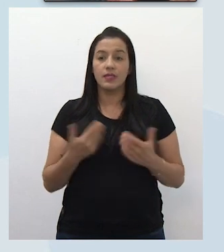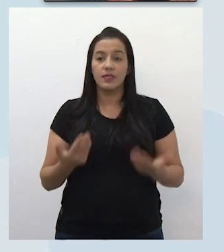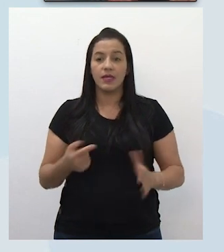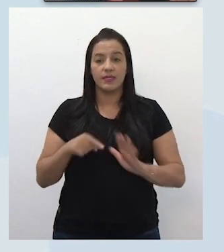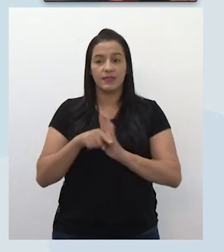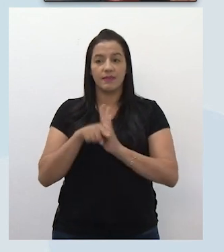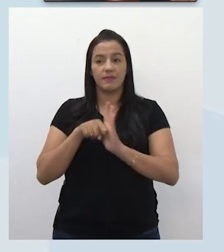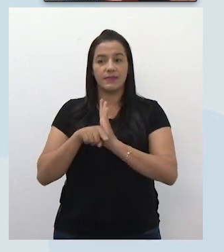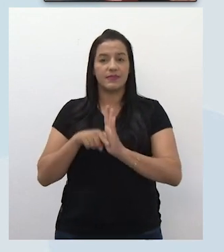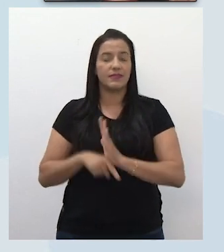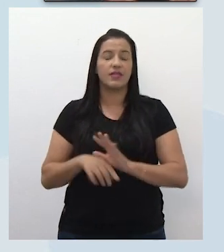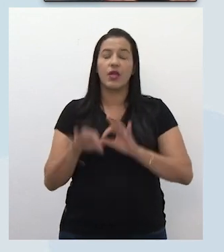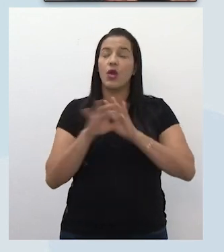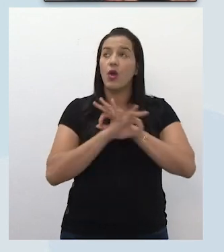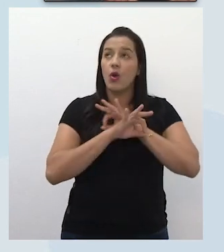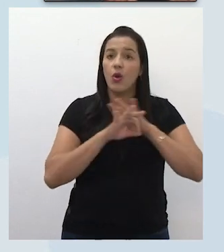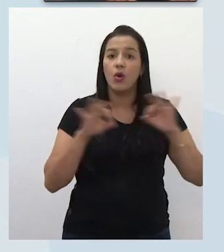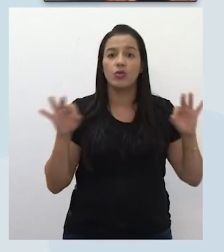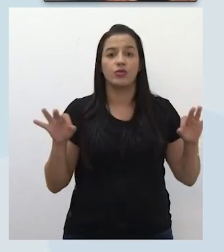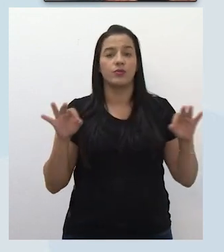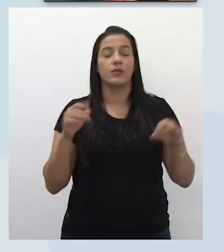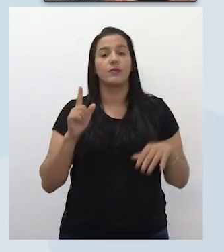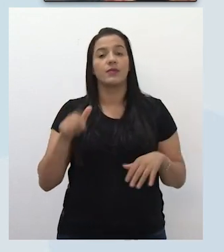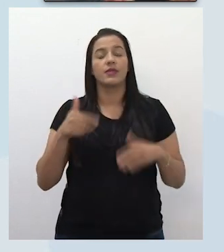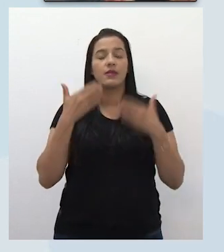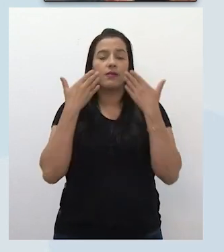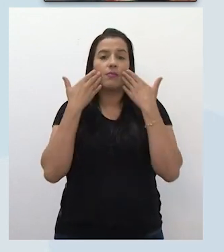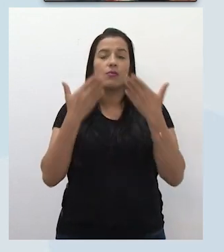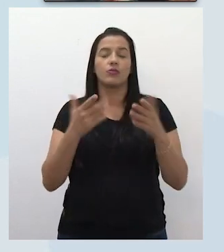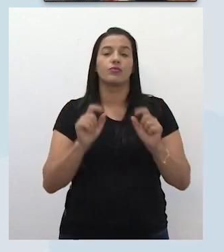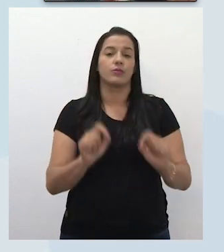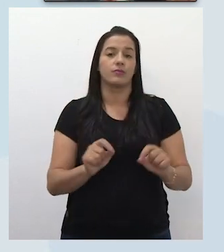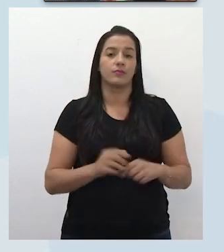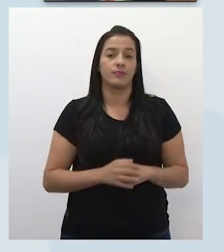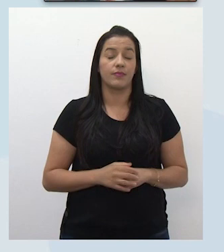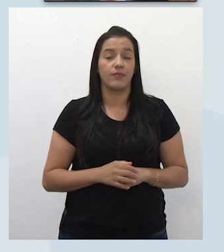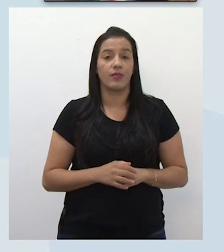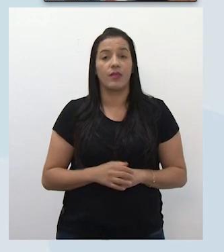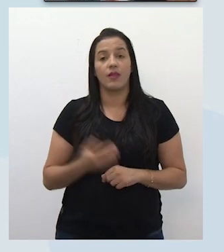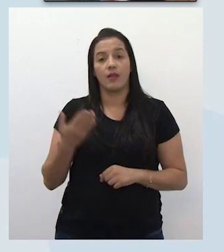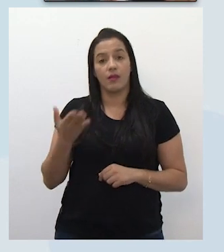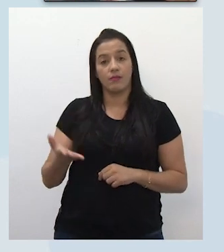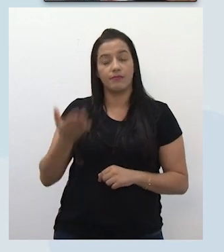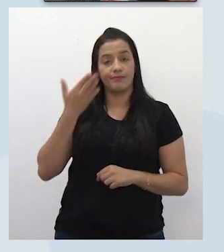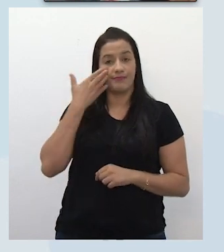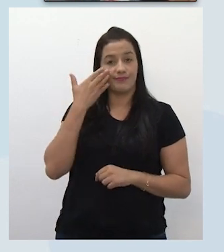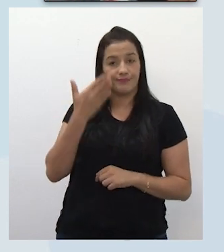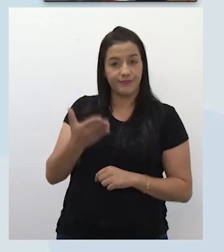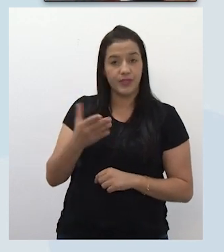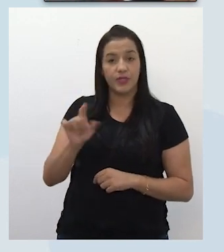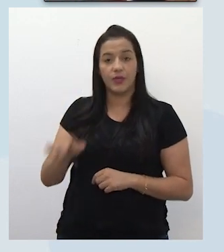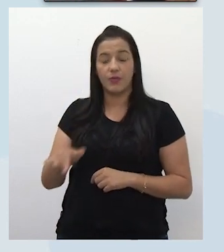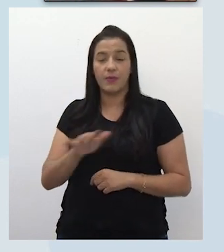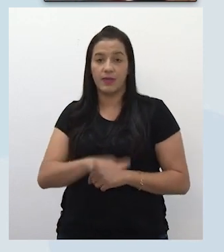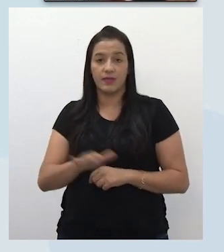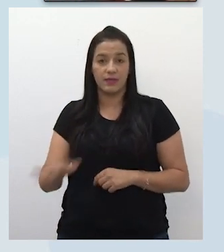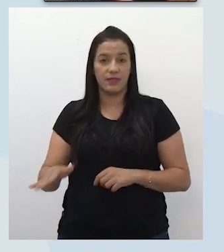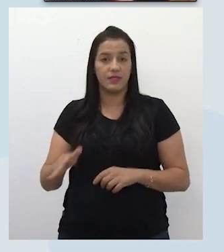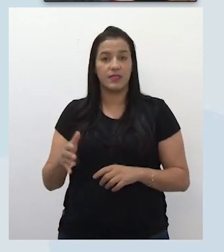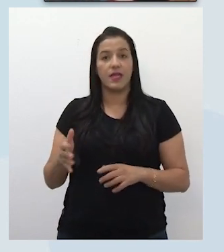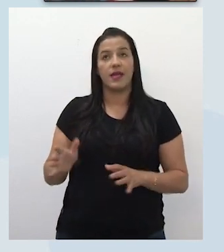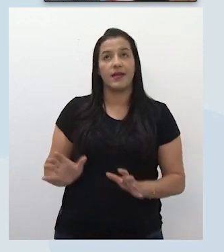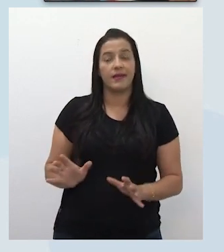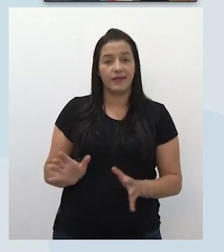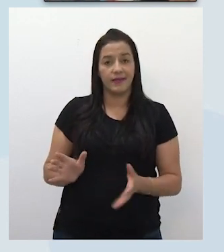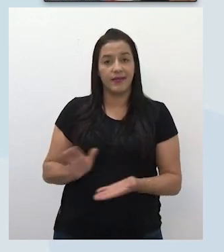ela é brilhante, porque ela mostra o quê? Ela mostra que uma criança elogiada pela inteligência,